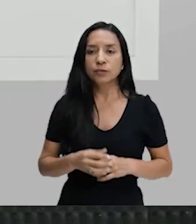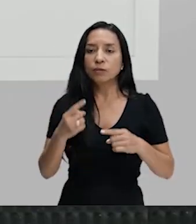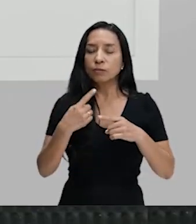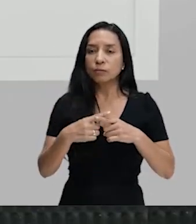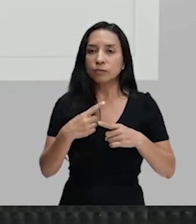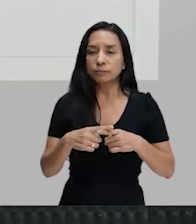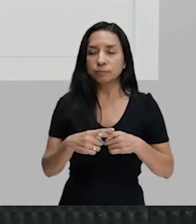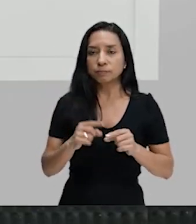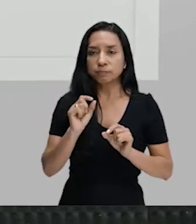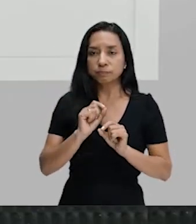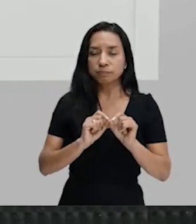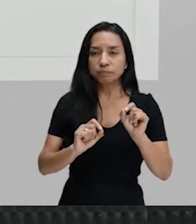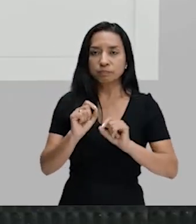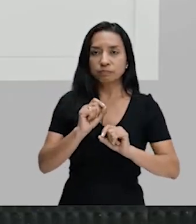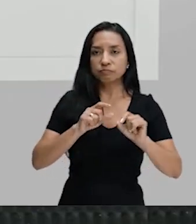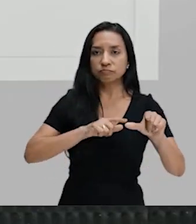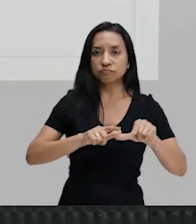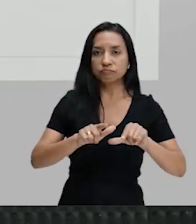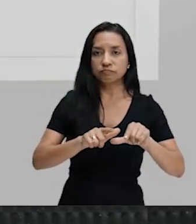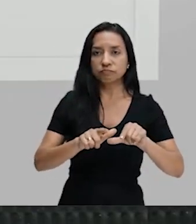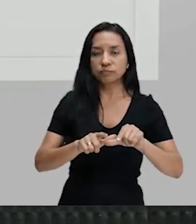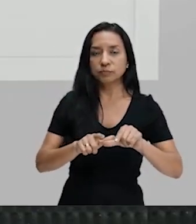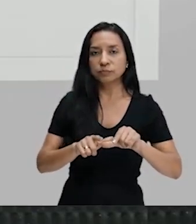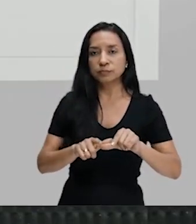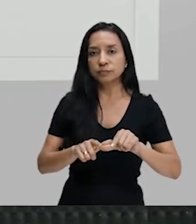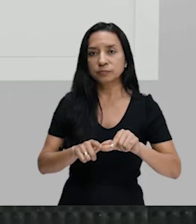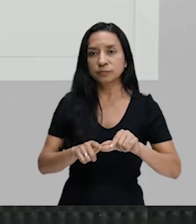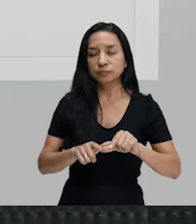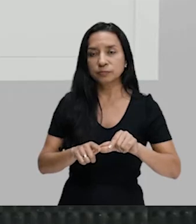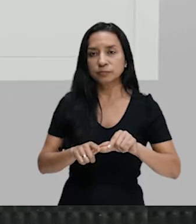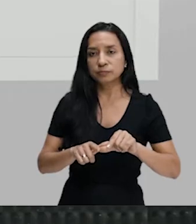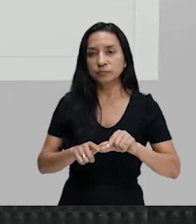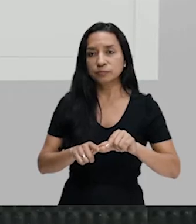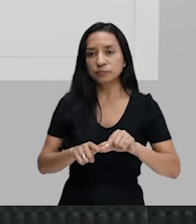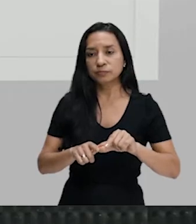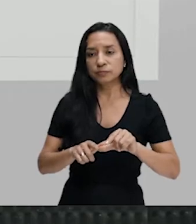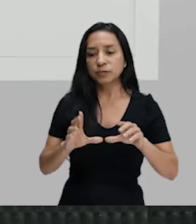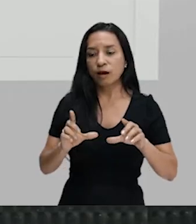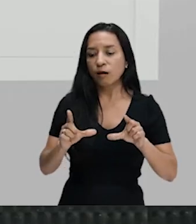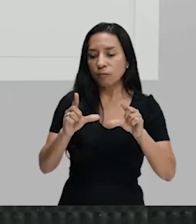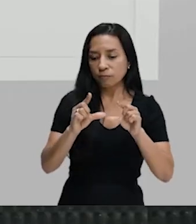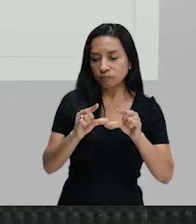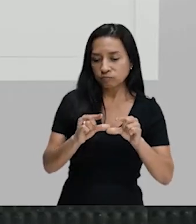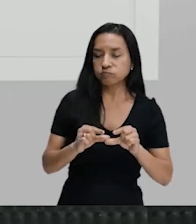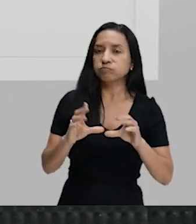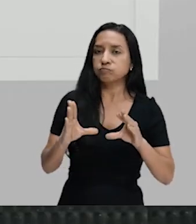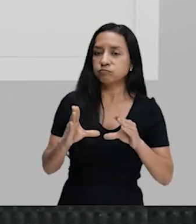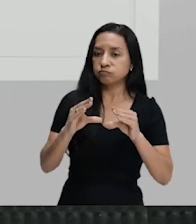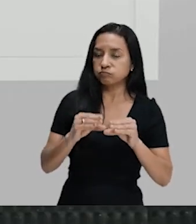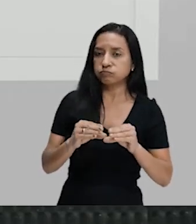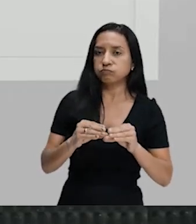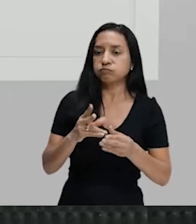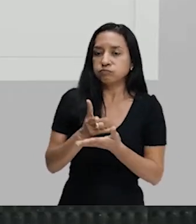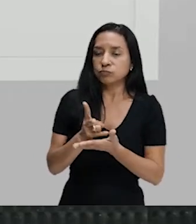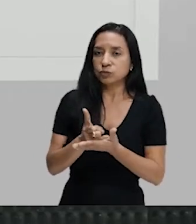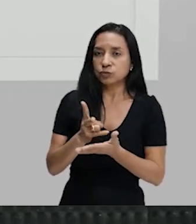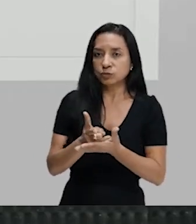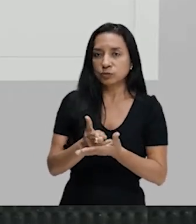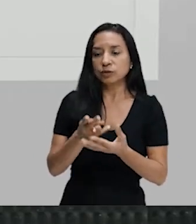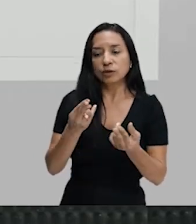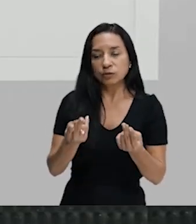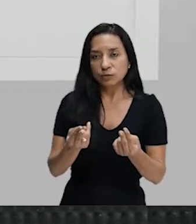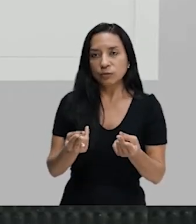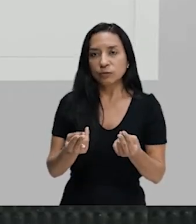porque aqui, no trabalho, né, na transformação isocórica, a pressão ela tem que ser constante, ok? Então é uma mesma